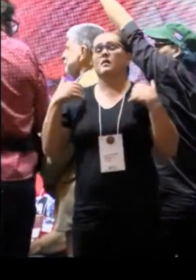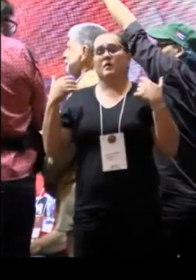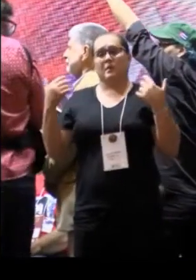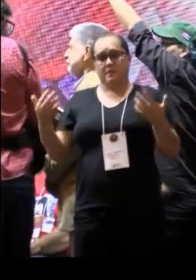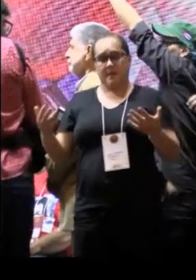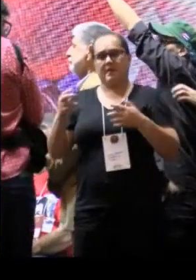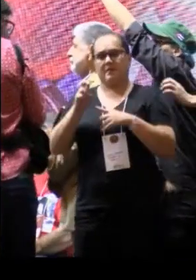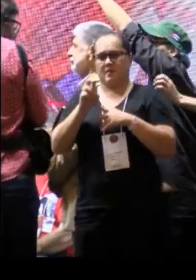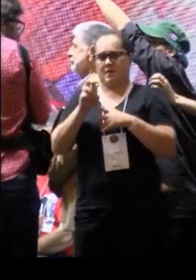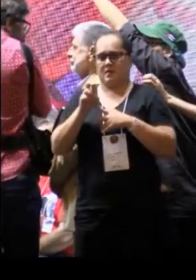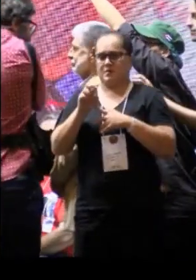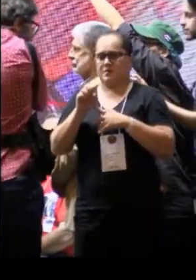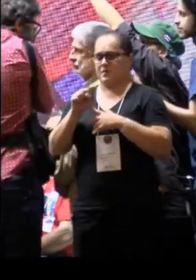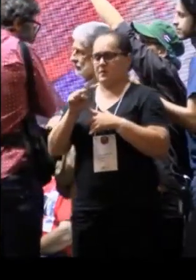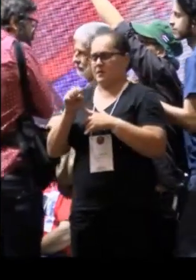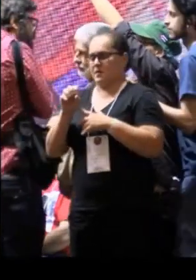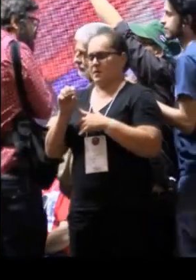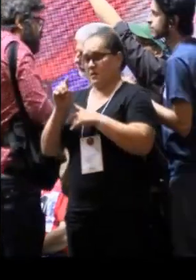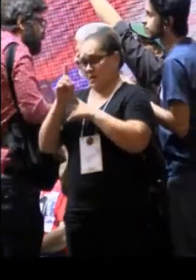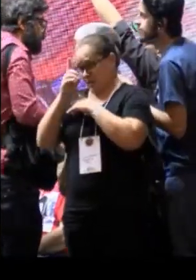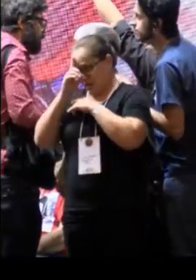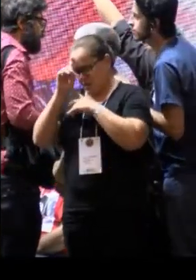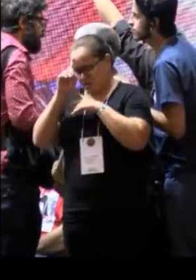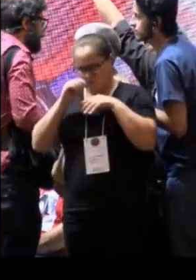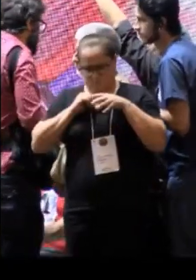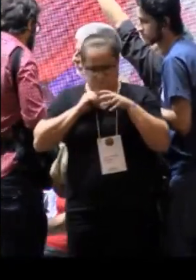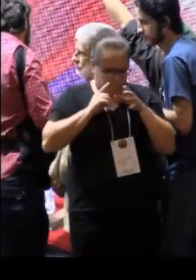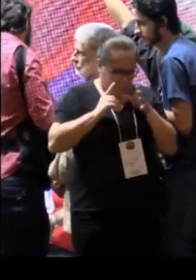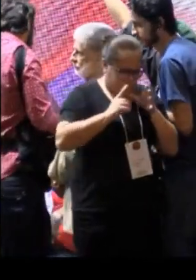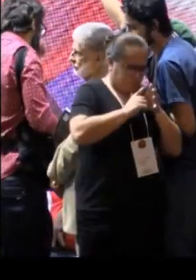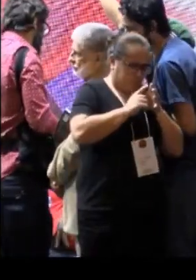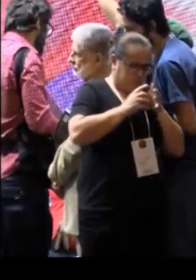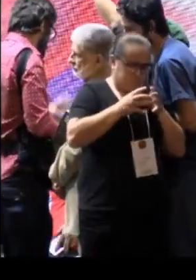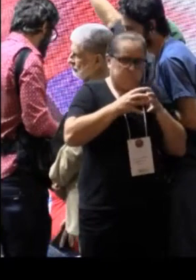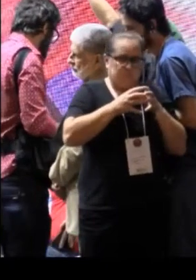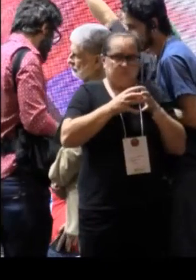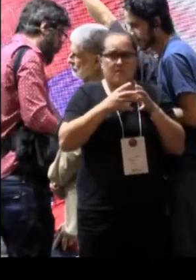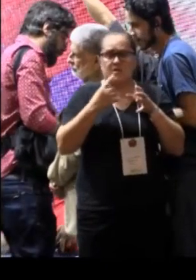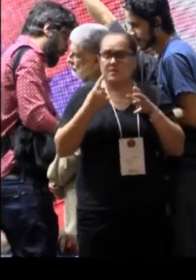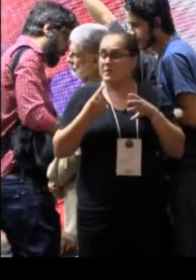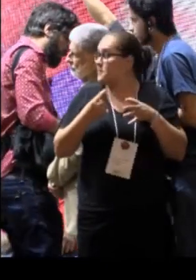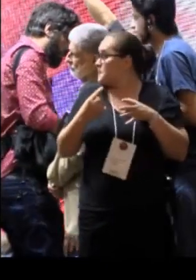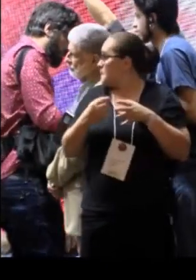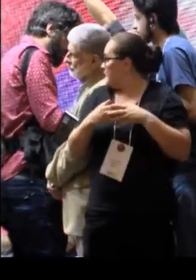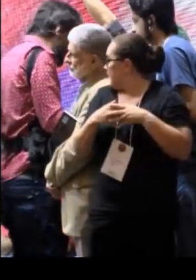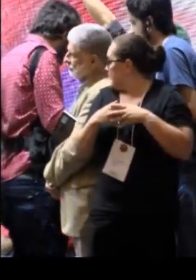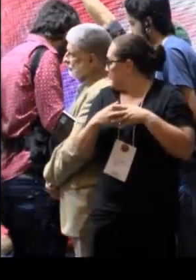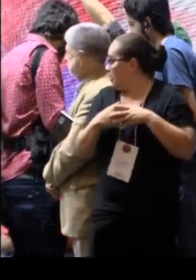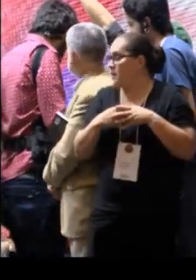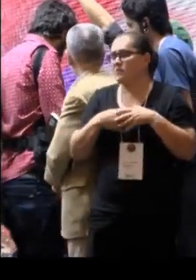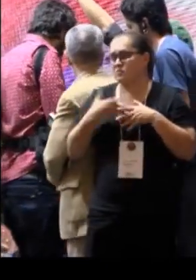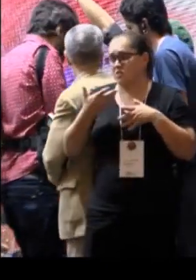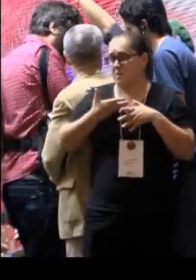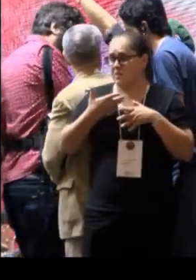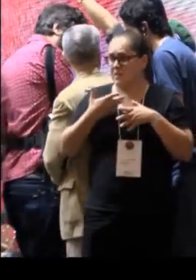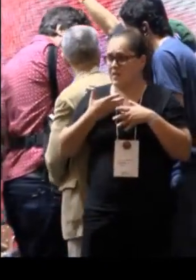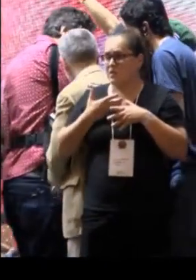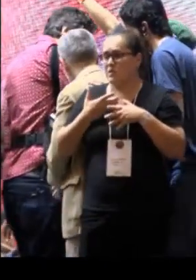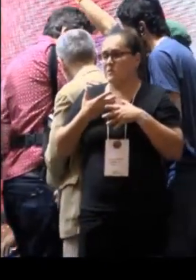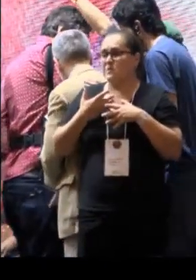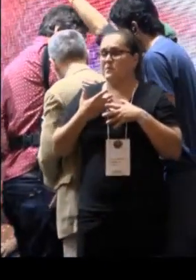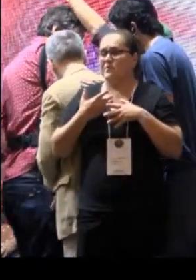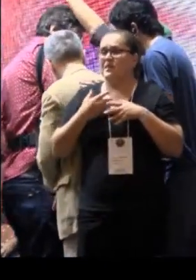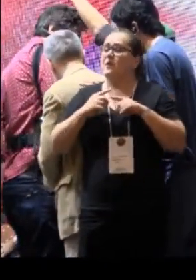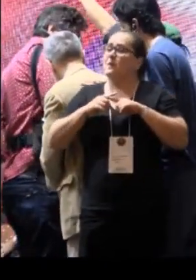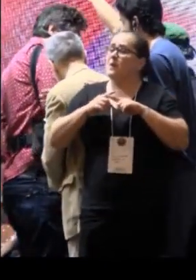580 dias, isolado da minha família, de amigos e companheiros.